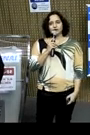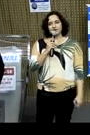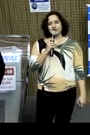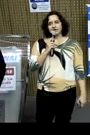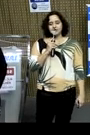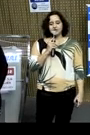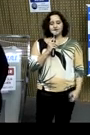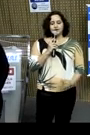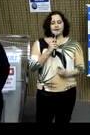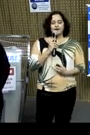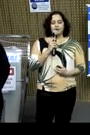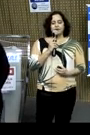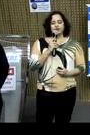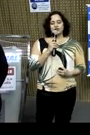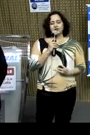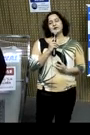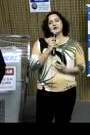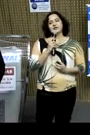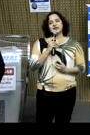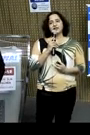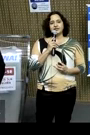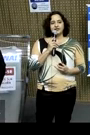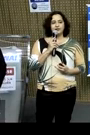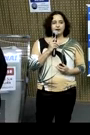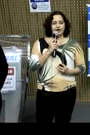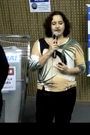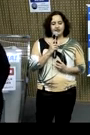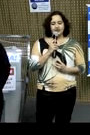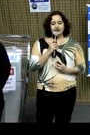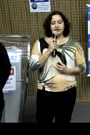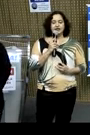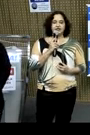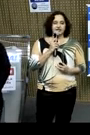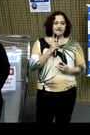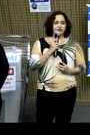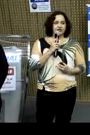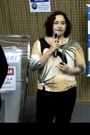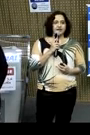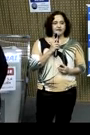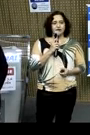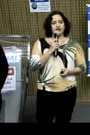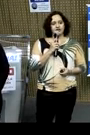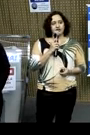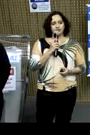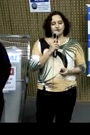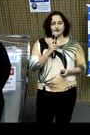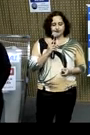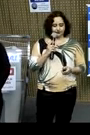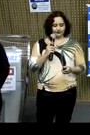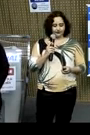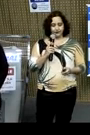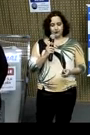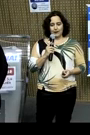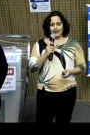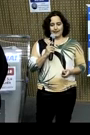telemonitoramento dos pacientes, busca ativa pelo ACS e pelo ACE, e a vacinação dos acamados que nós realizamos.